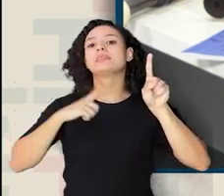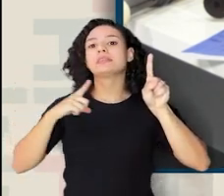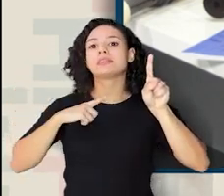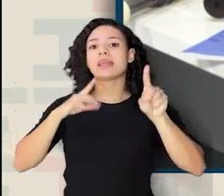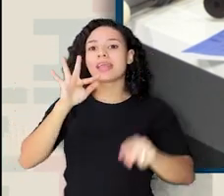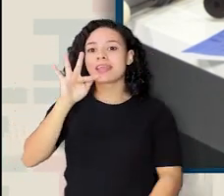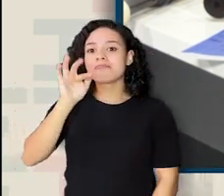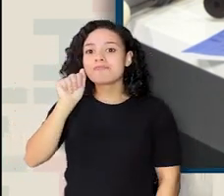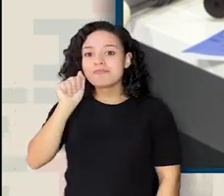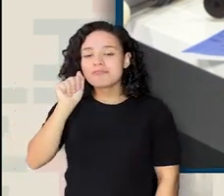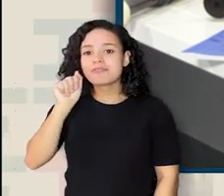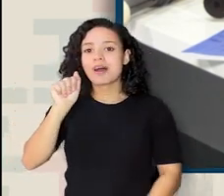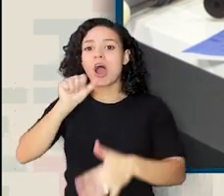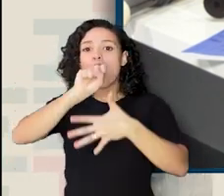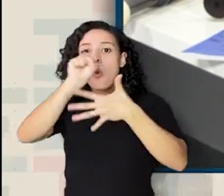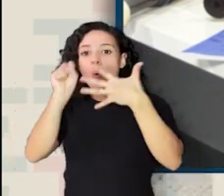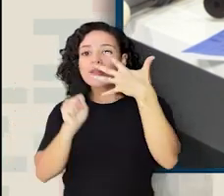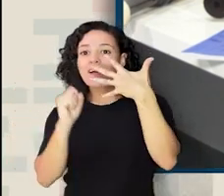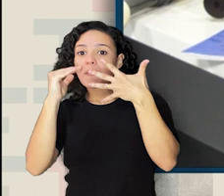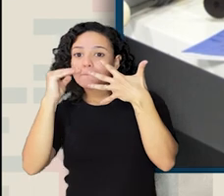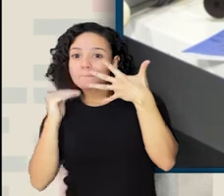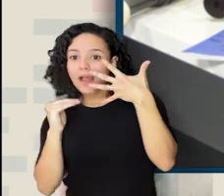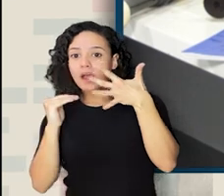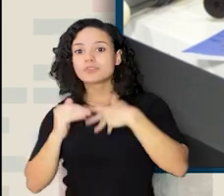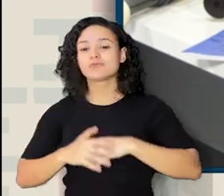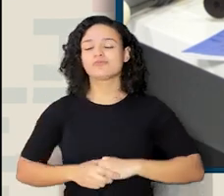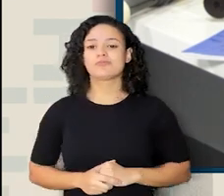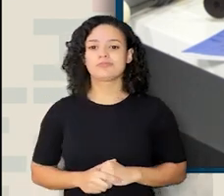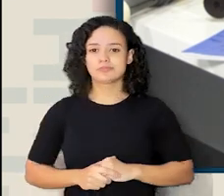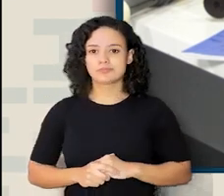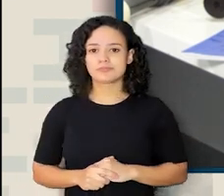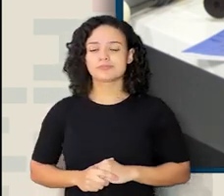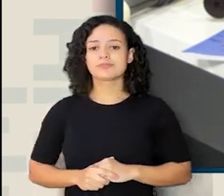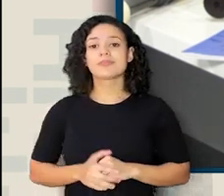se coloca o Fá uma oitava abaixo,